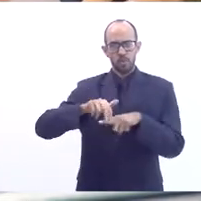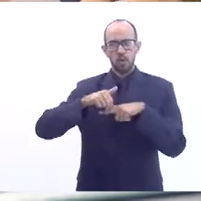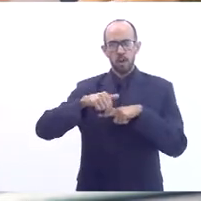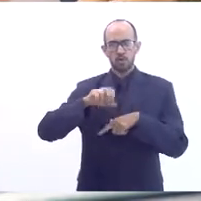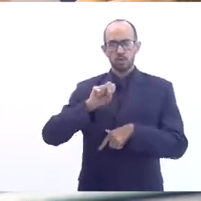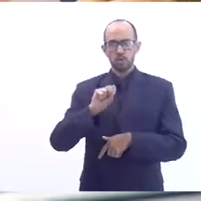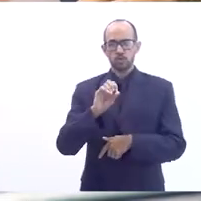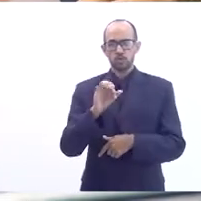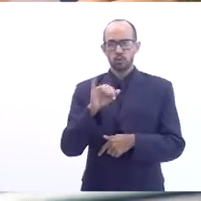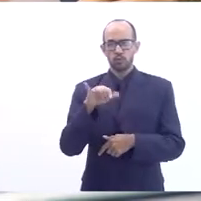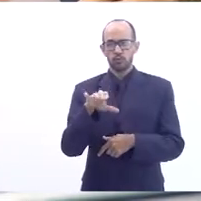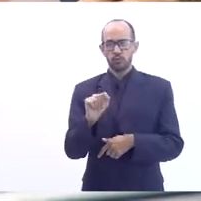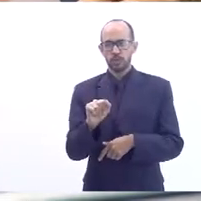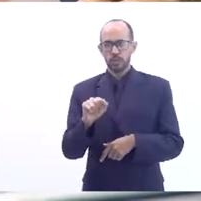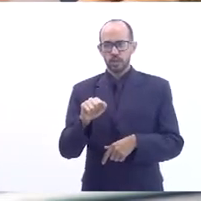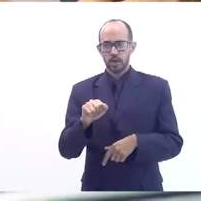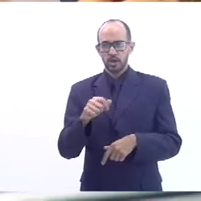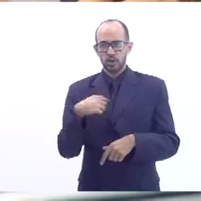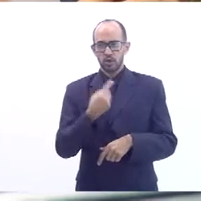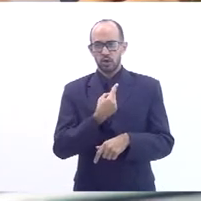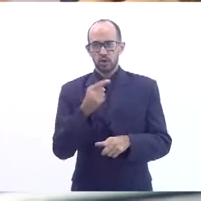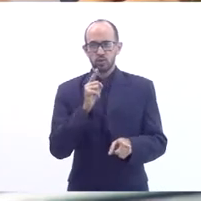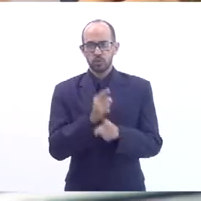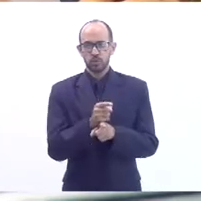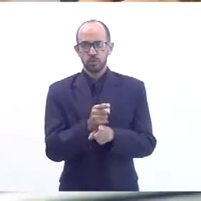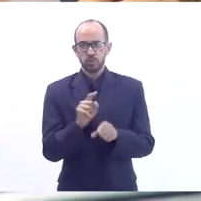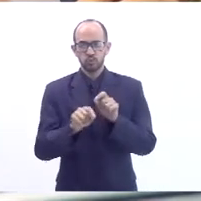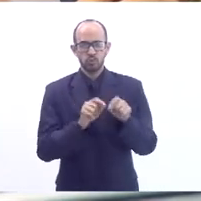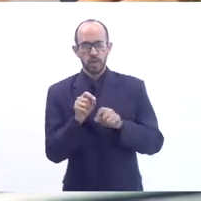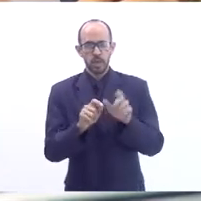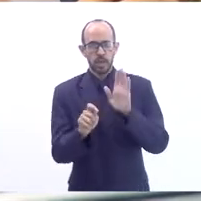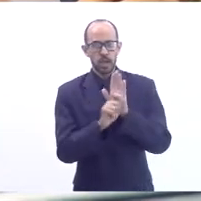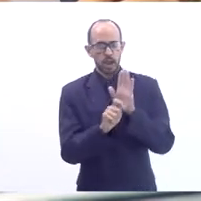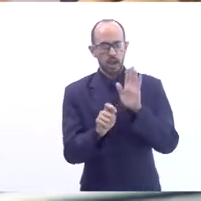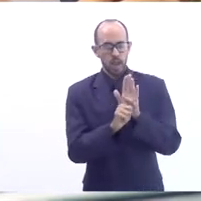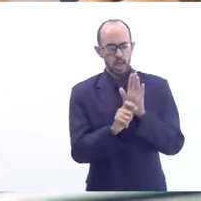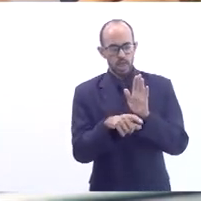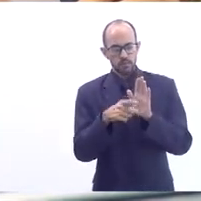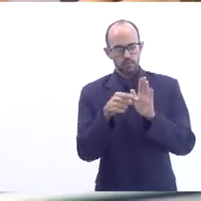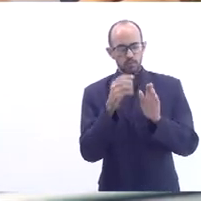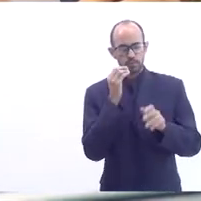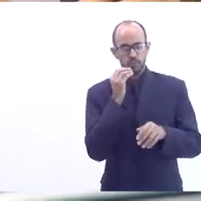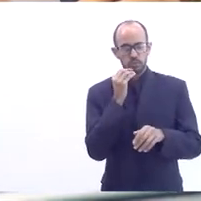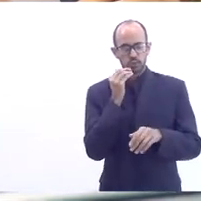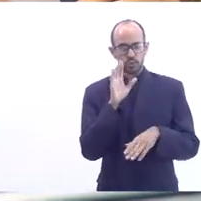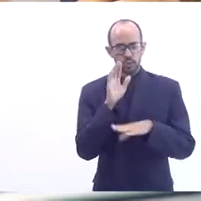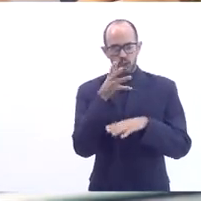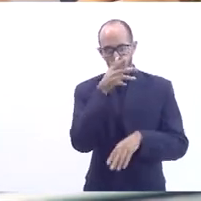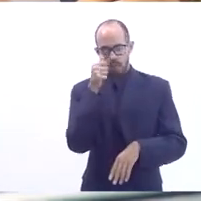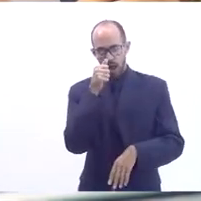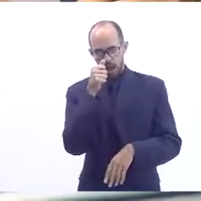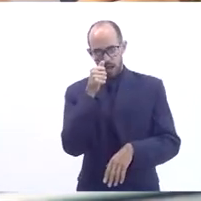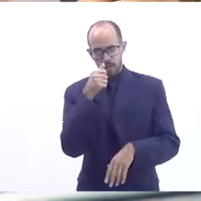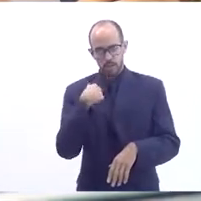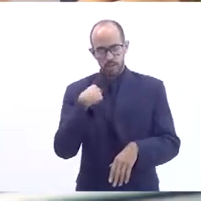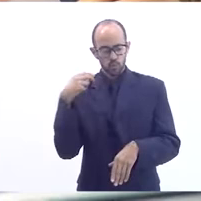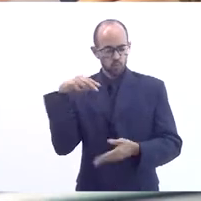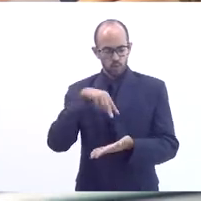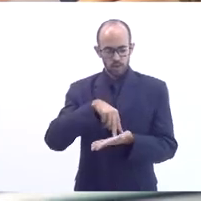que a gente descobre lá enfim que a cannabis podia ser uma alternativa terapêutica e aqui estou eu hoje